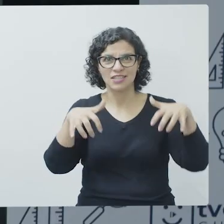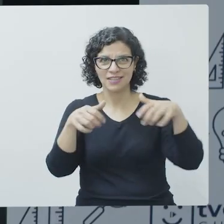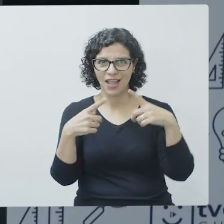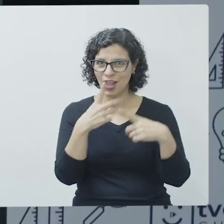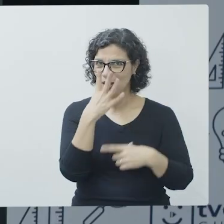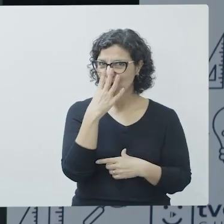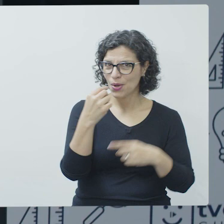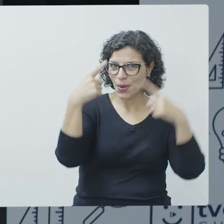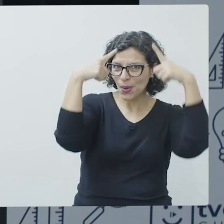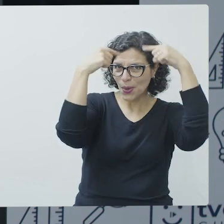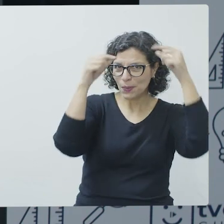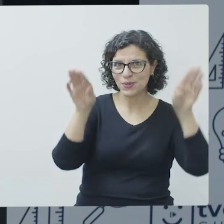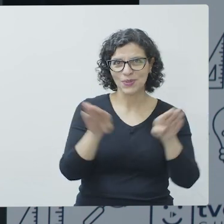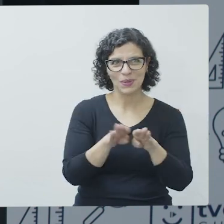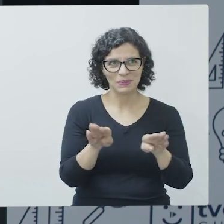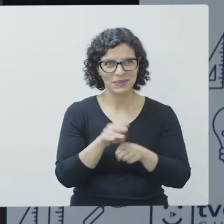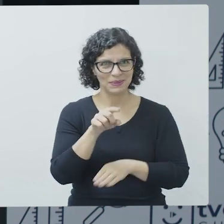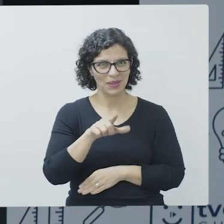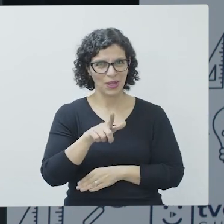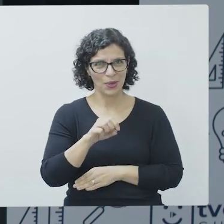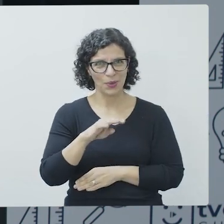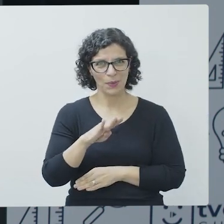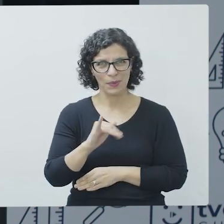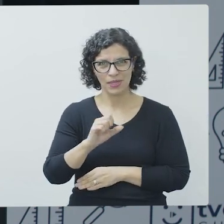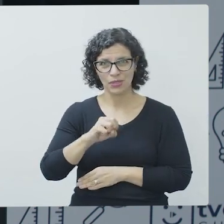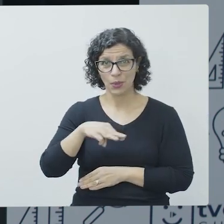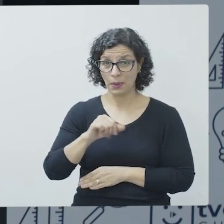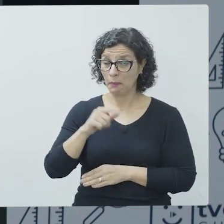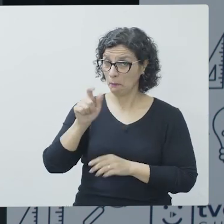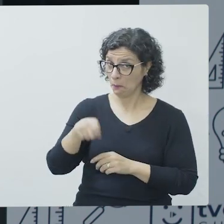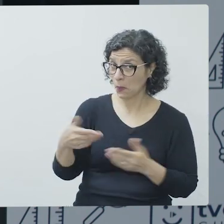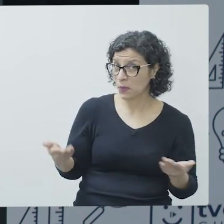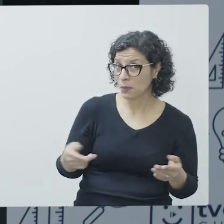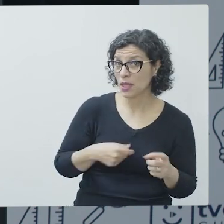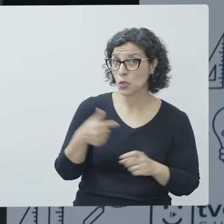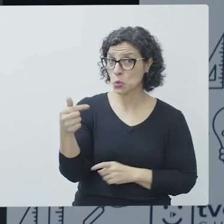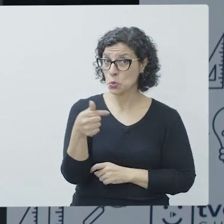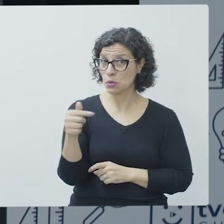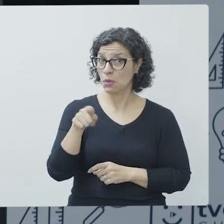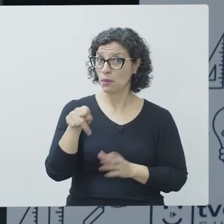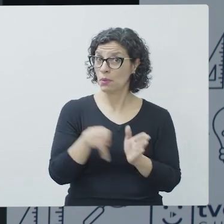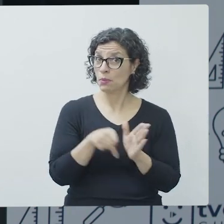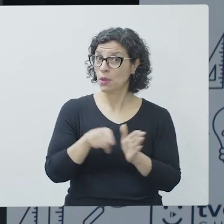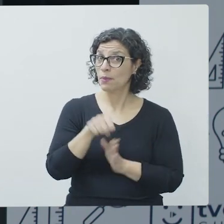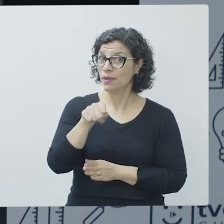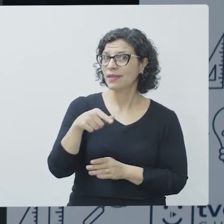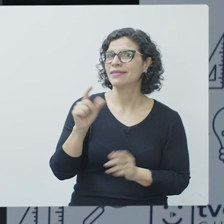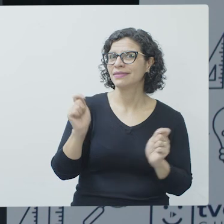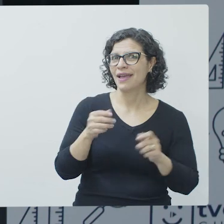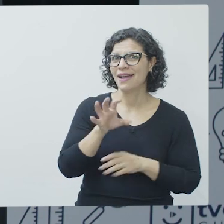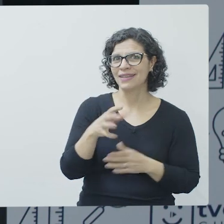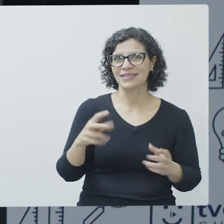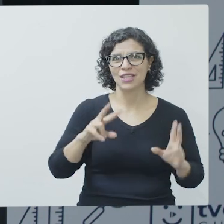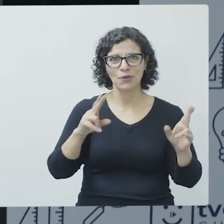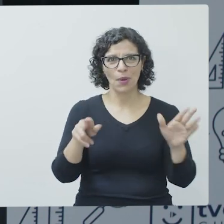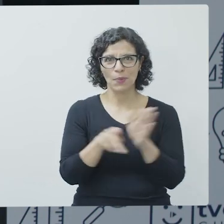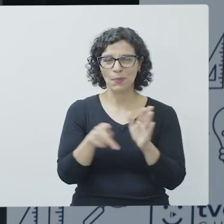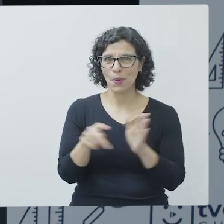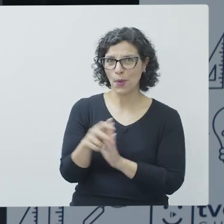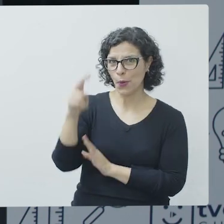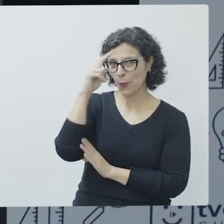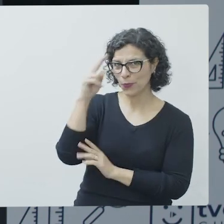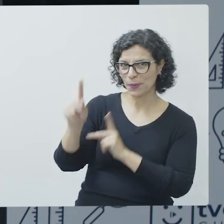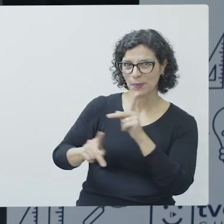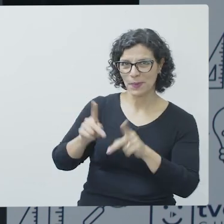outro conto popular, né, dessa lenda do lobisomem. E pode ser que o sétimo filho seja um lobisomem, segundo a